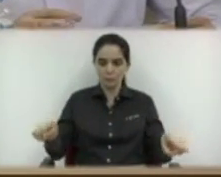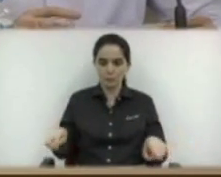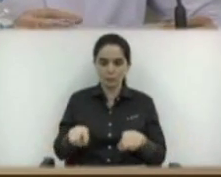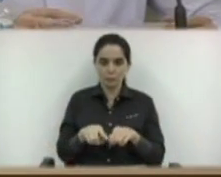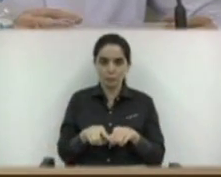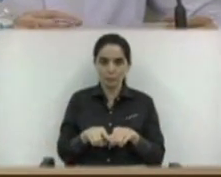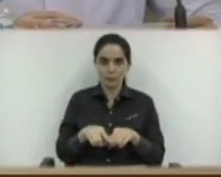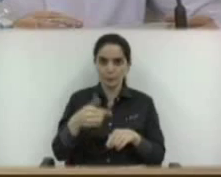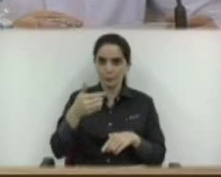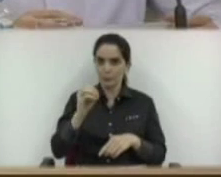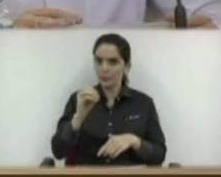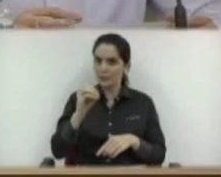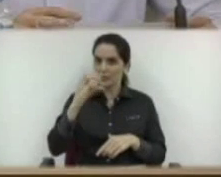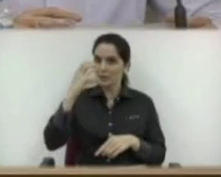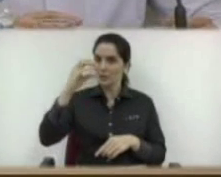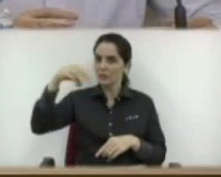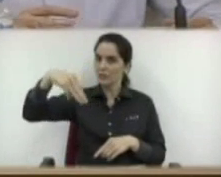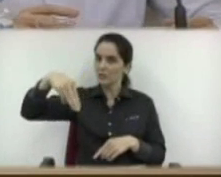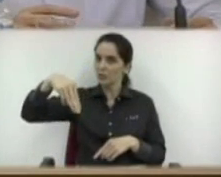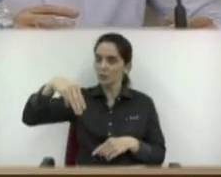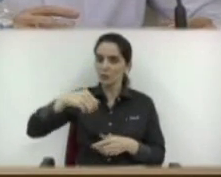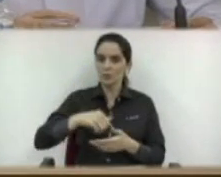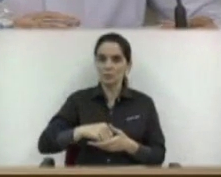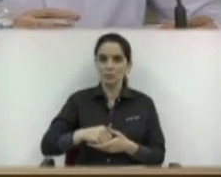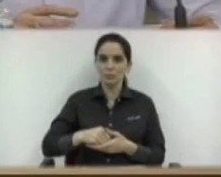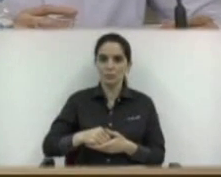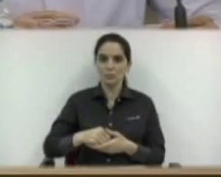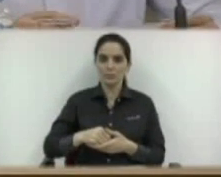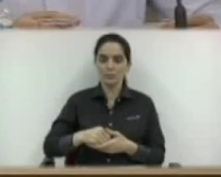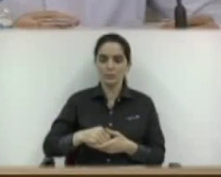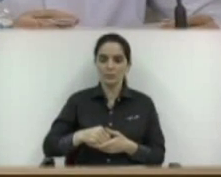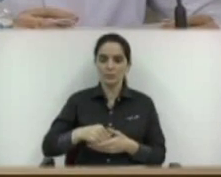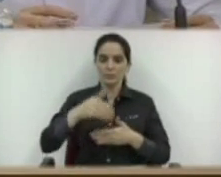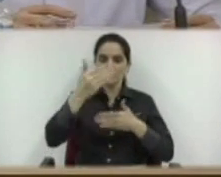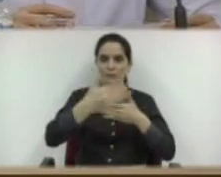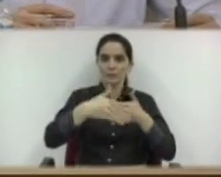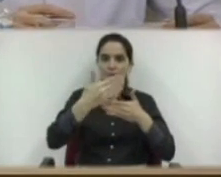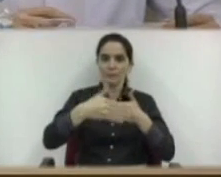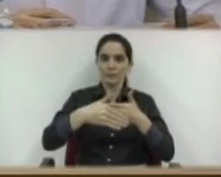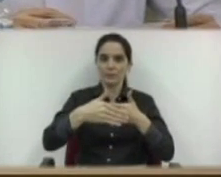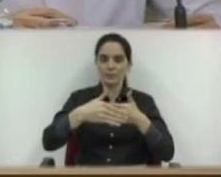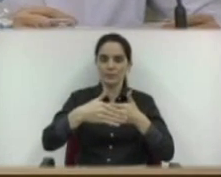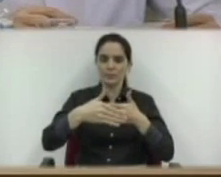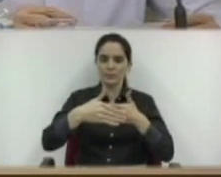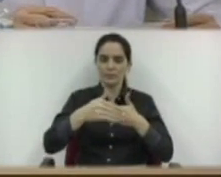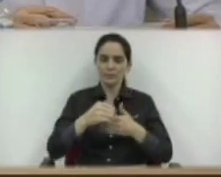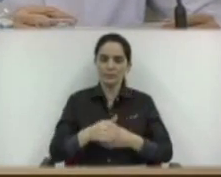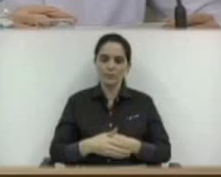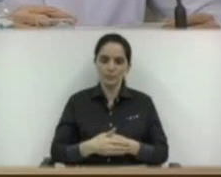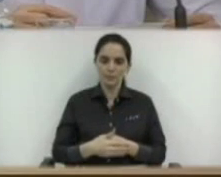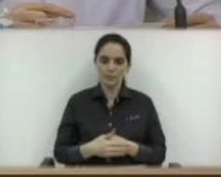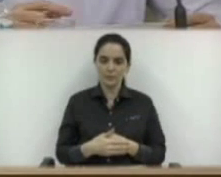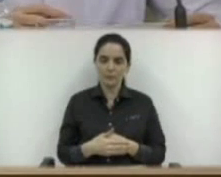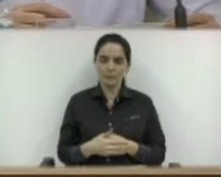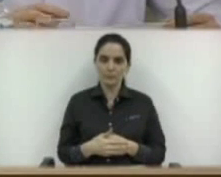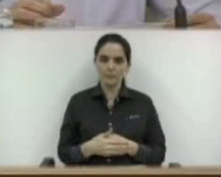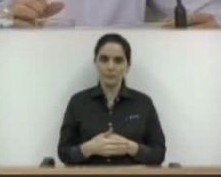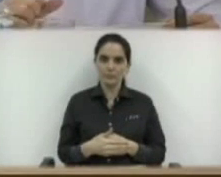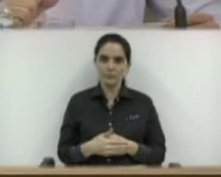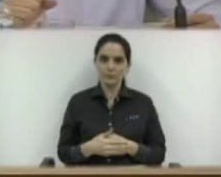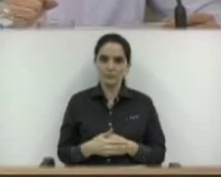10 centímetros na parte frontal das receitas médicas